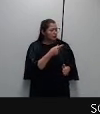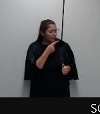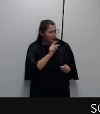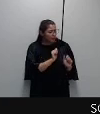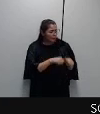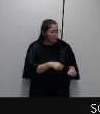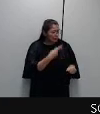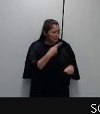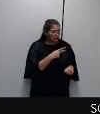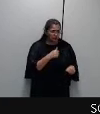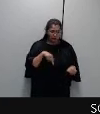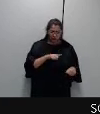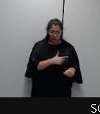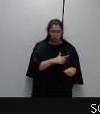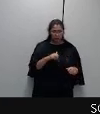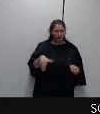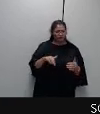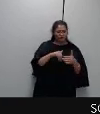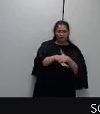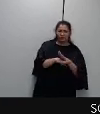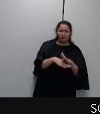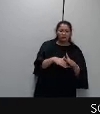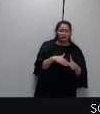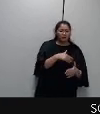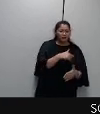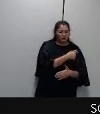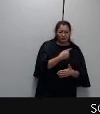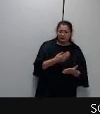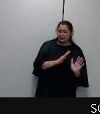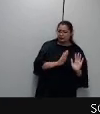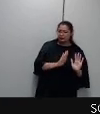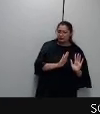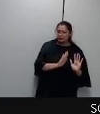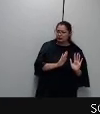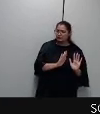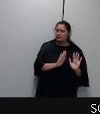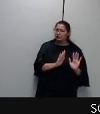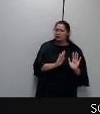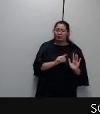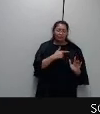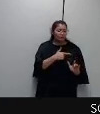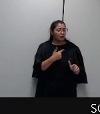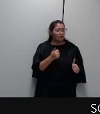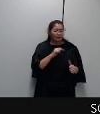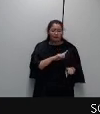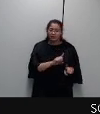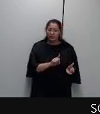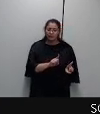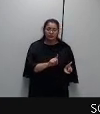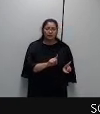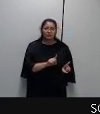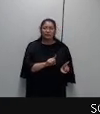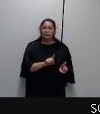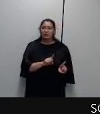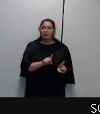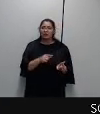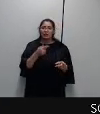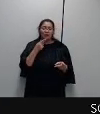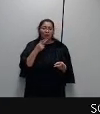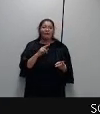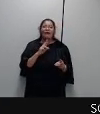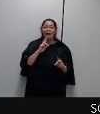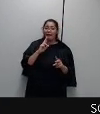estamos voltando aplicação da sua 7 e não é essa é a minha proposta é exatamente